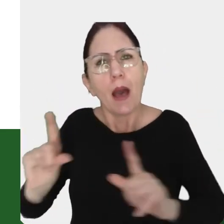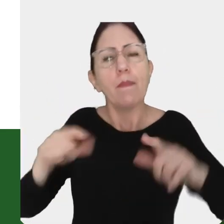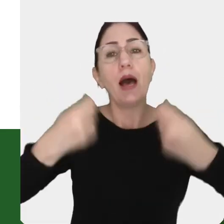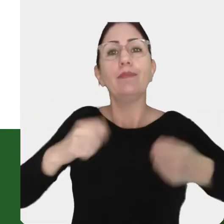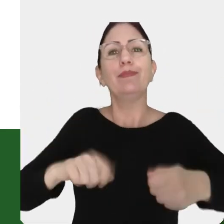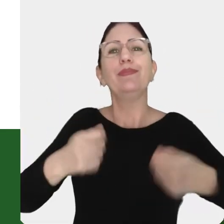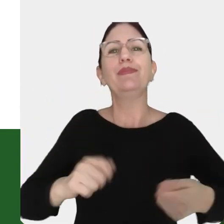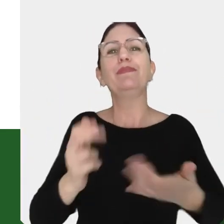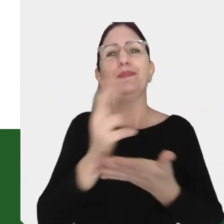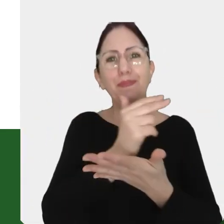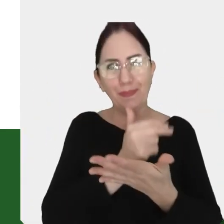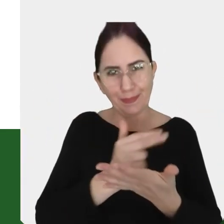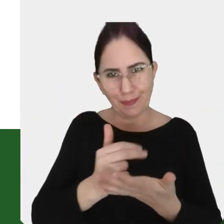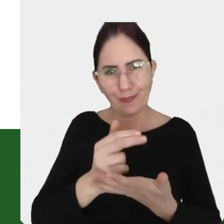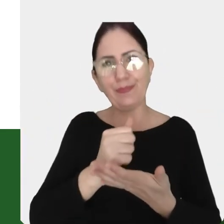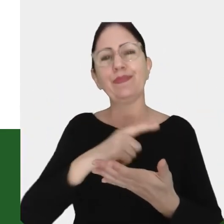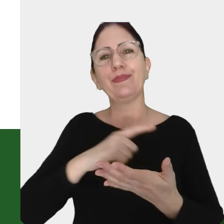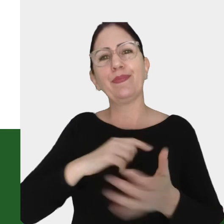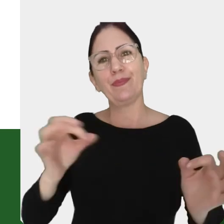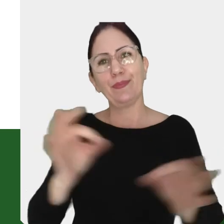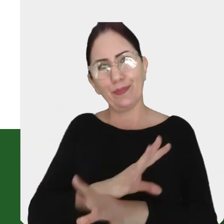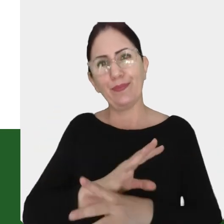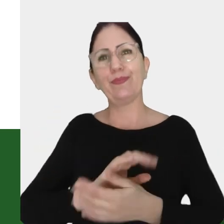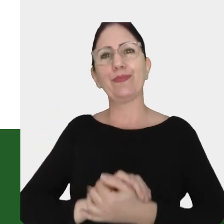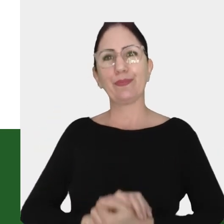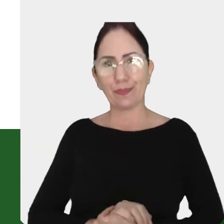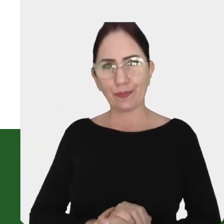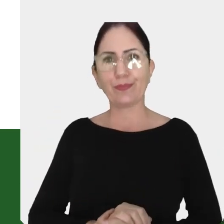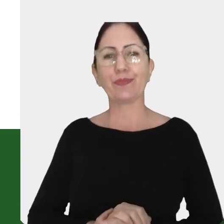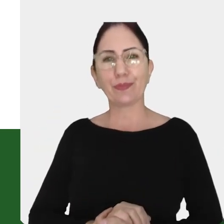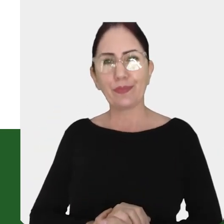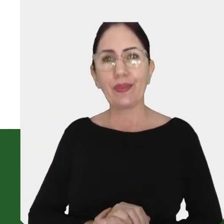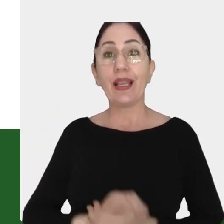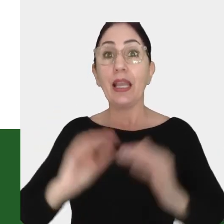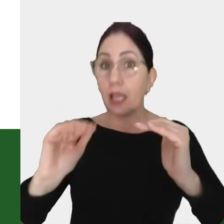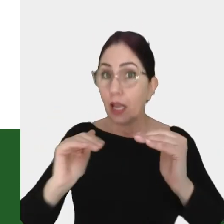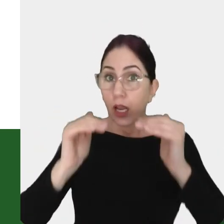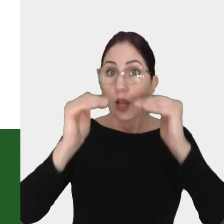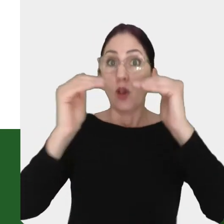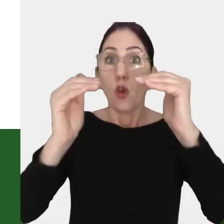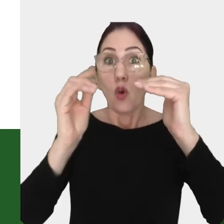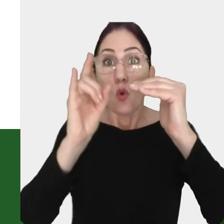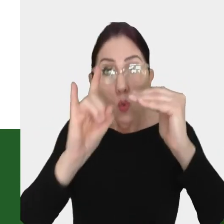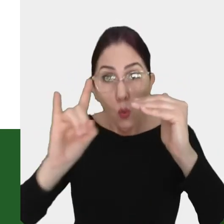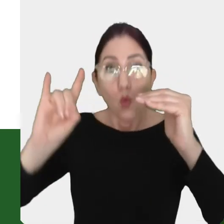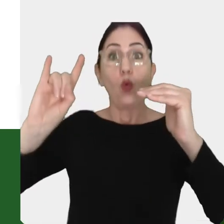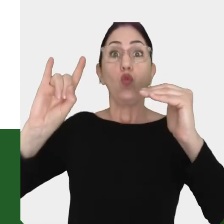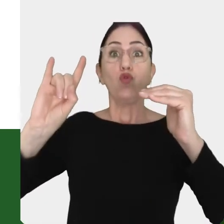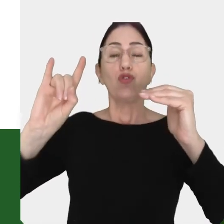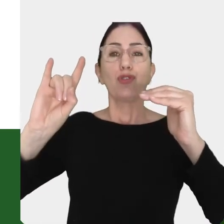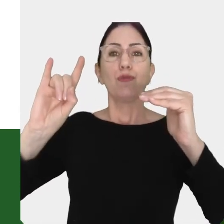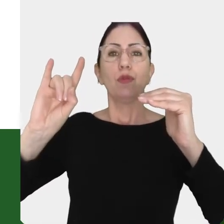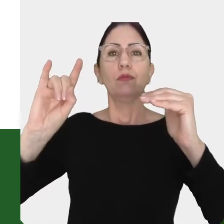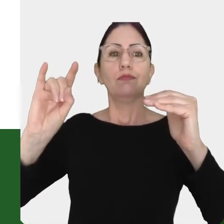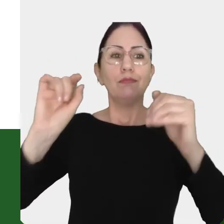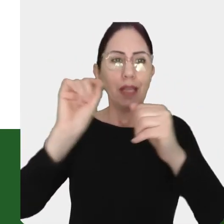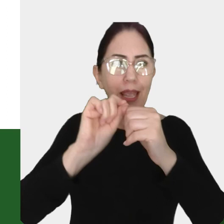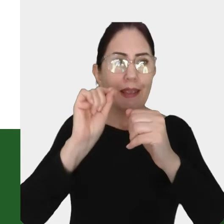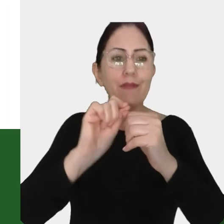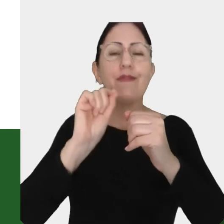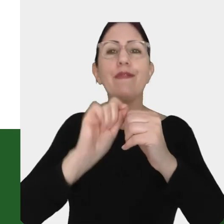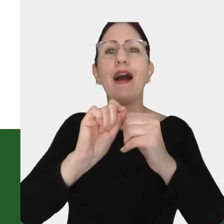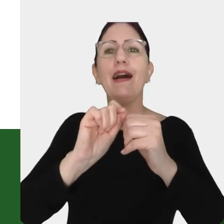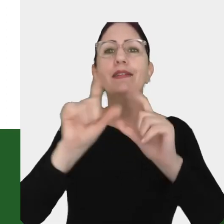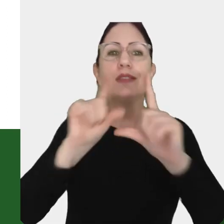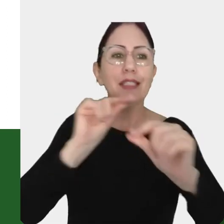só por último é que a gente vai para o design gráfico, esse design da interface. Só por último que a gente vai definir quais vão